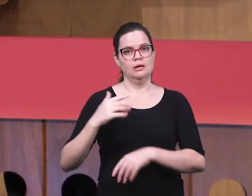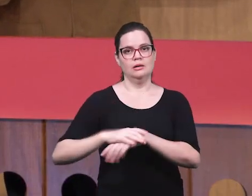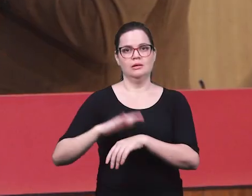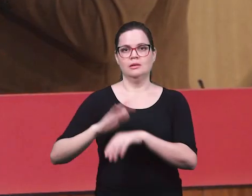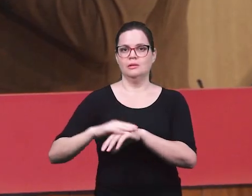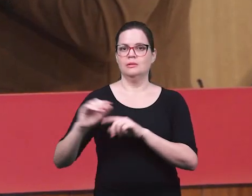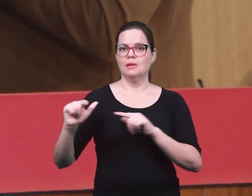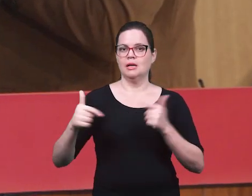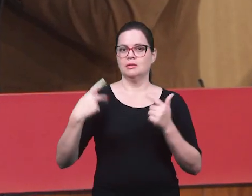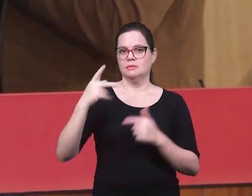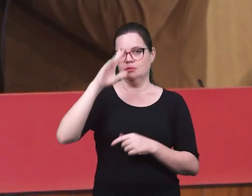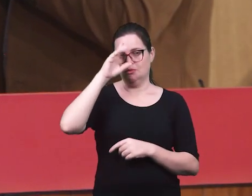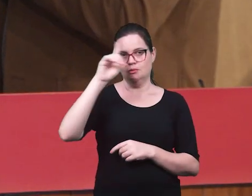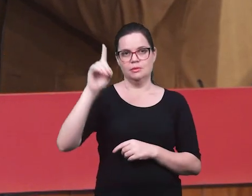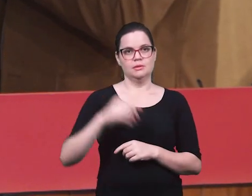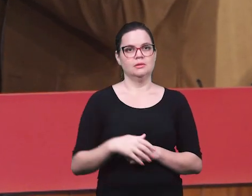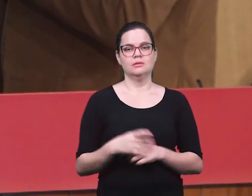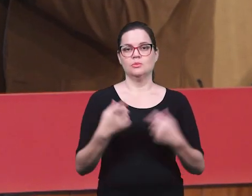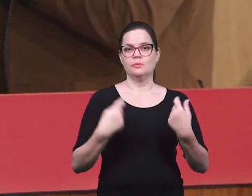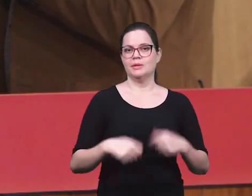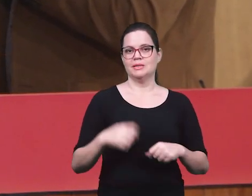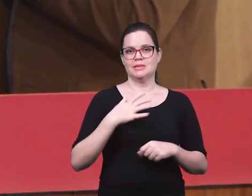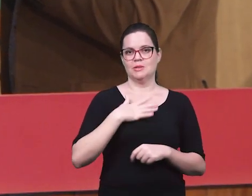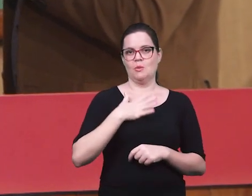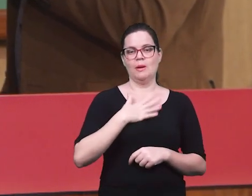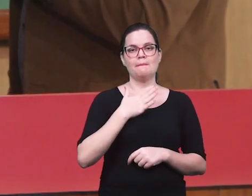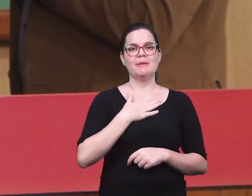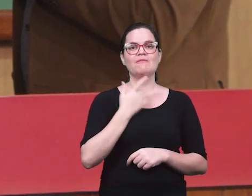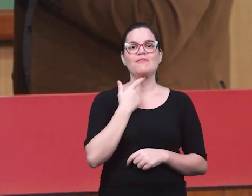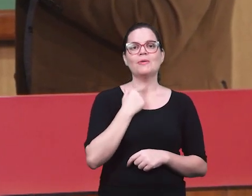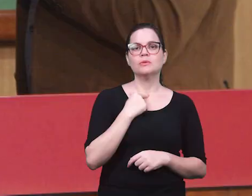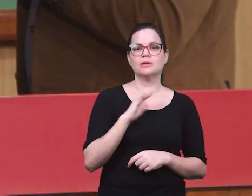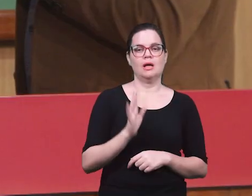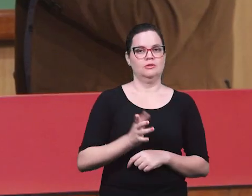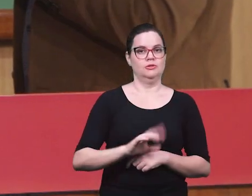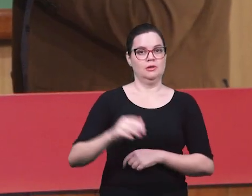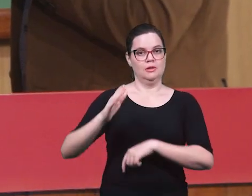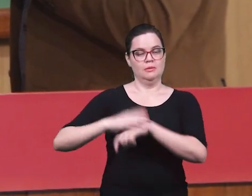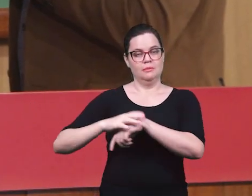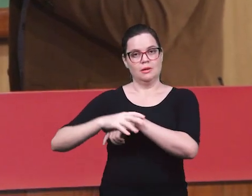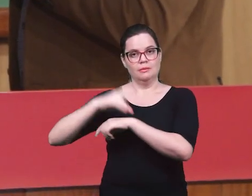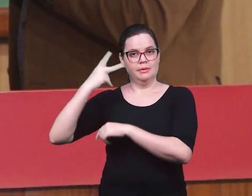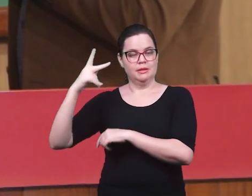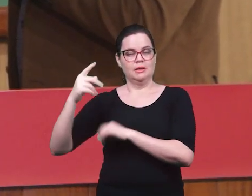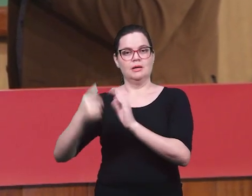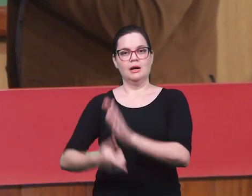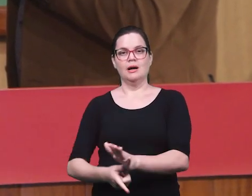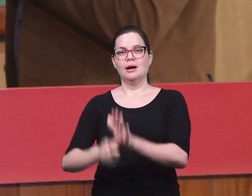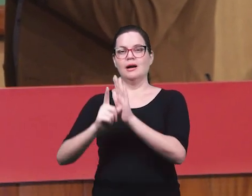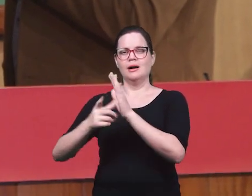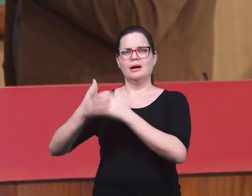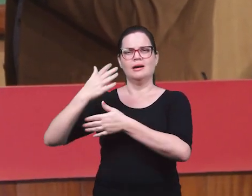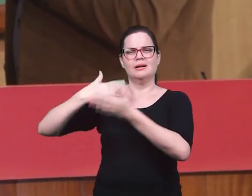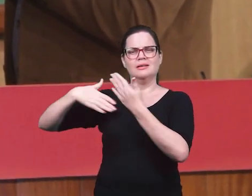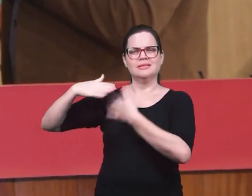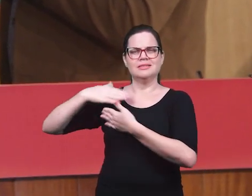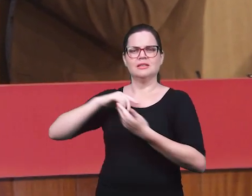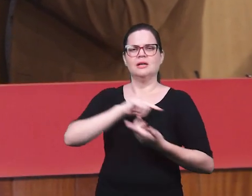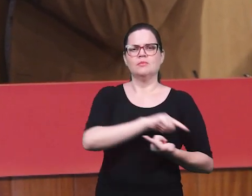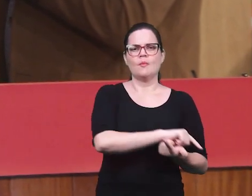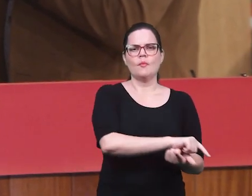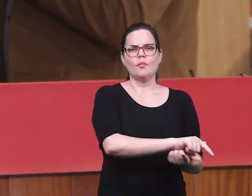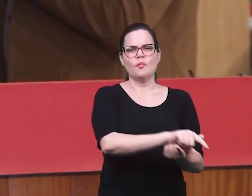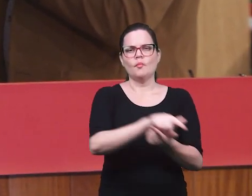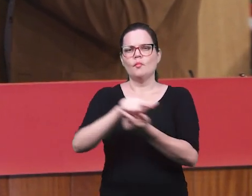da soberania, não é isso? Independe, né? Independe do homem querer ou não. Deus nos elegeu antes da fundação antes que